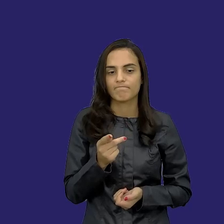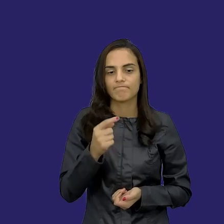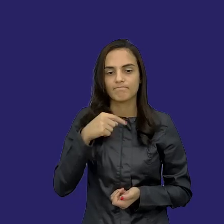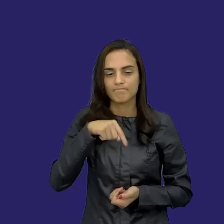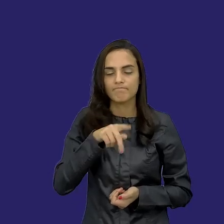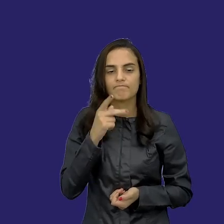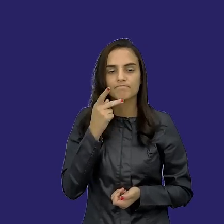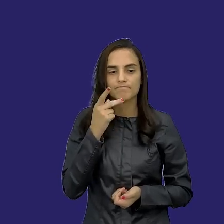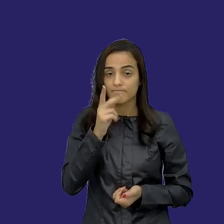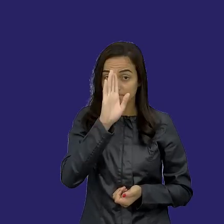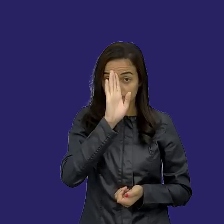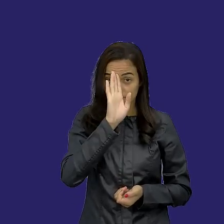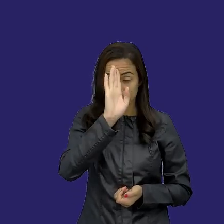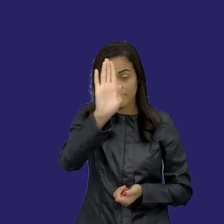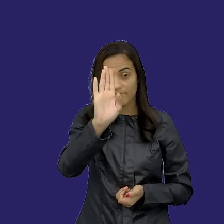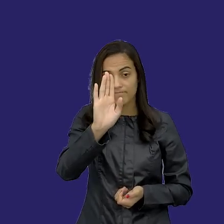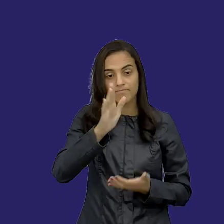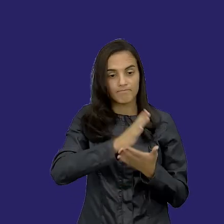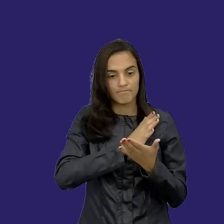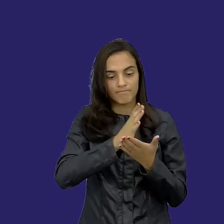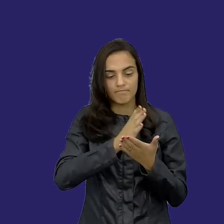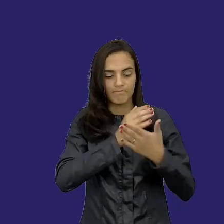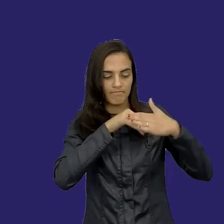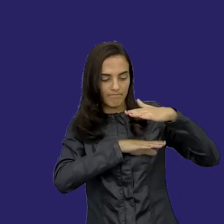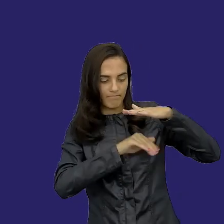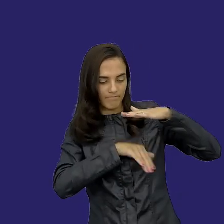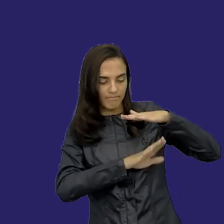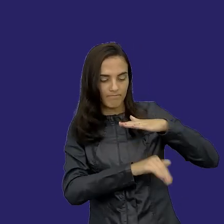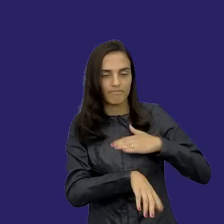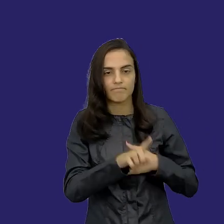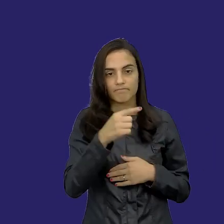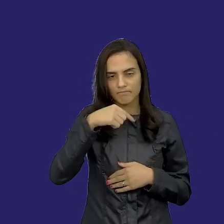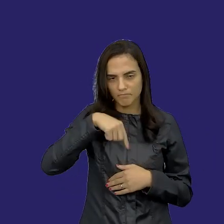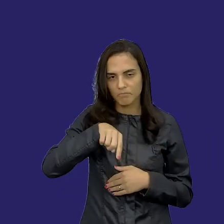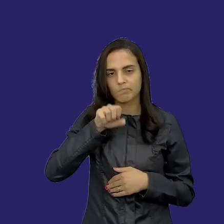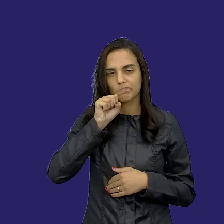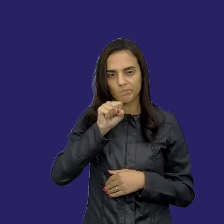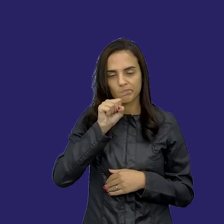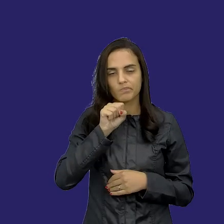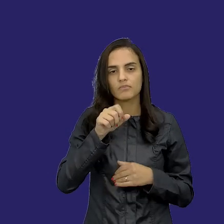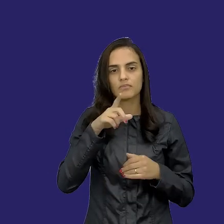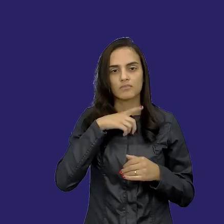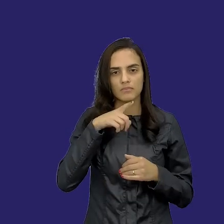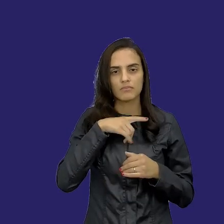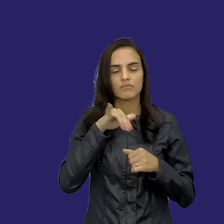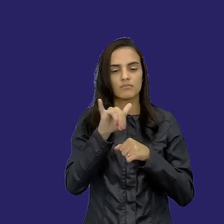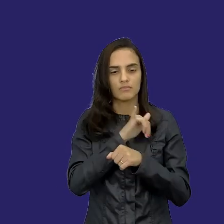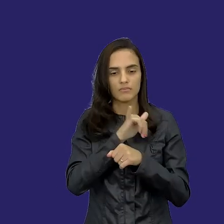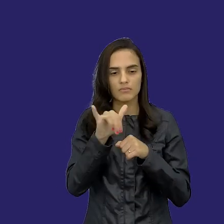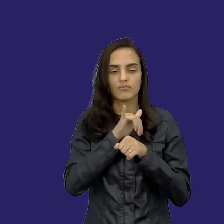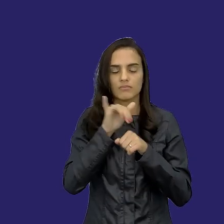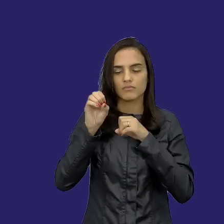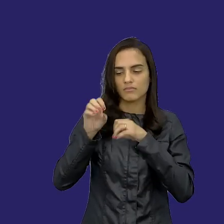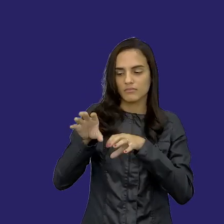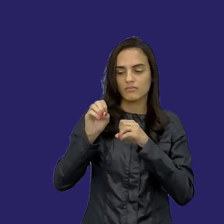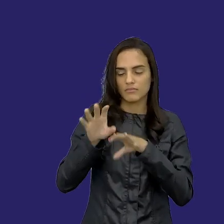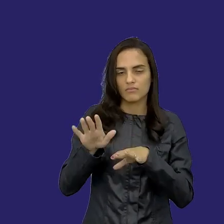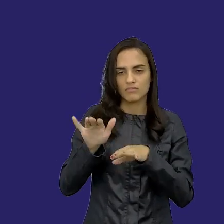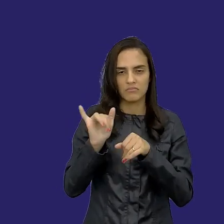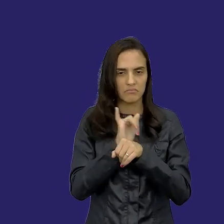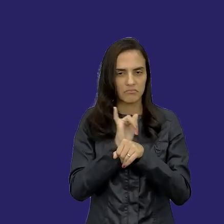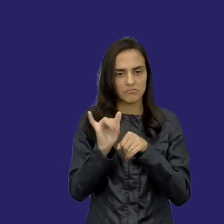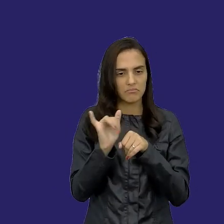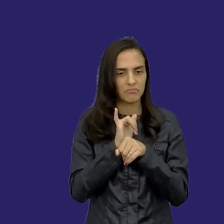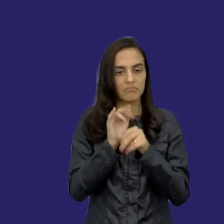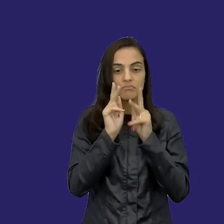está falando diretamente de alguns dados que a gente pode obter como recurso para o ensino, né? E esse recurso está